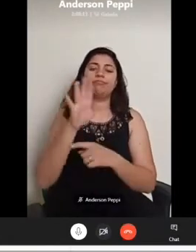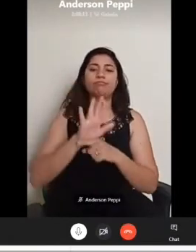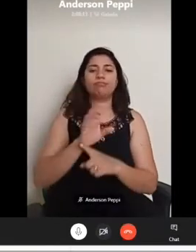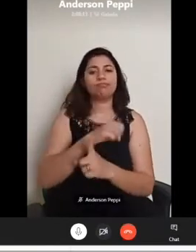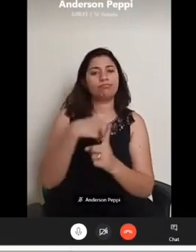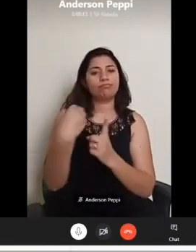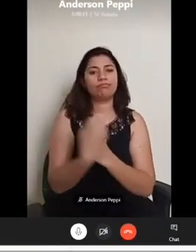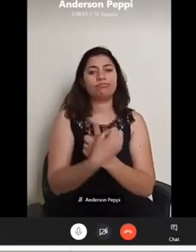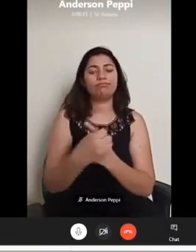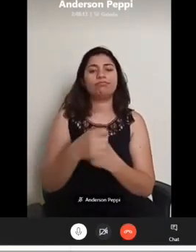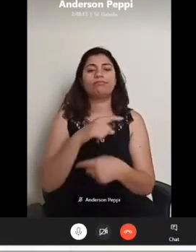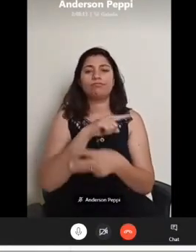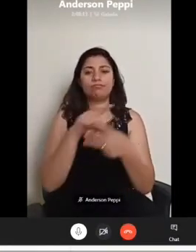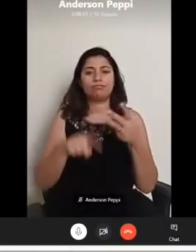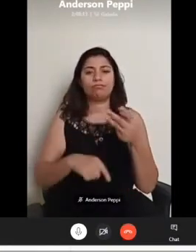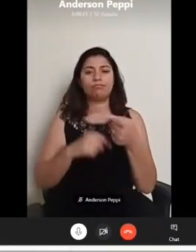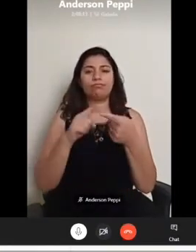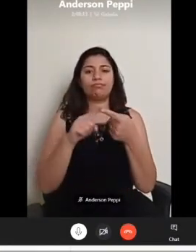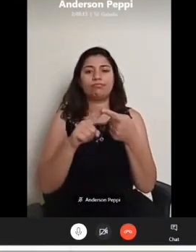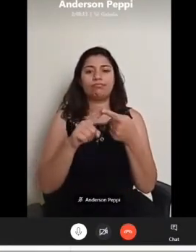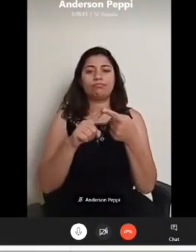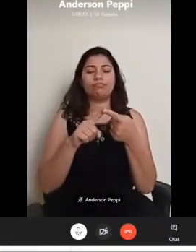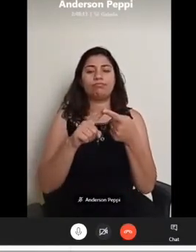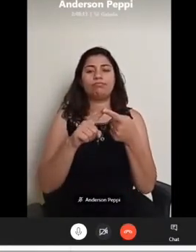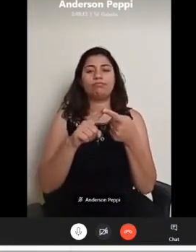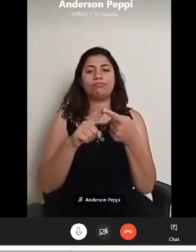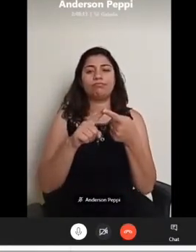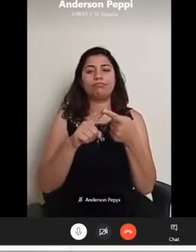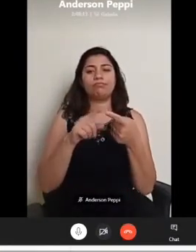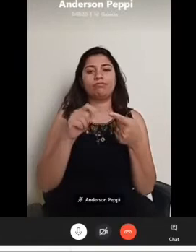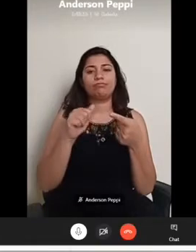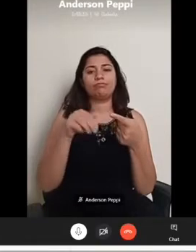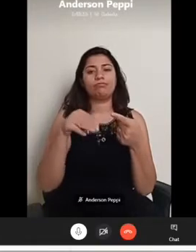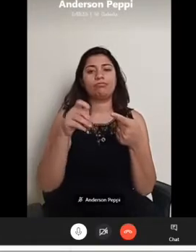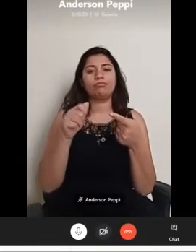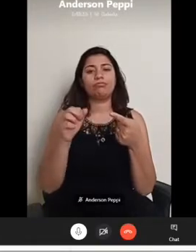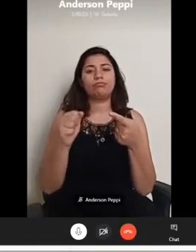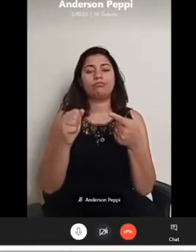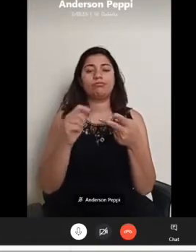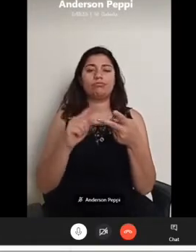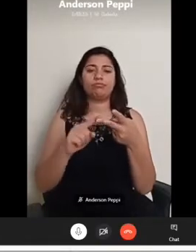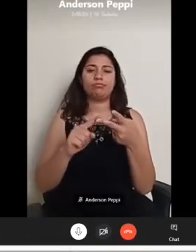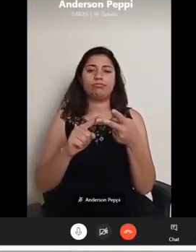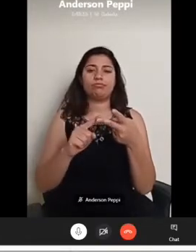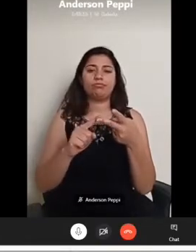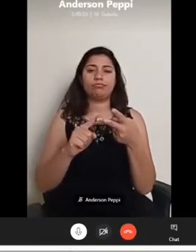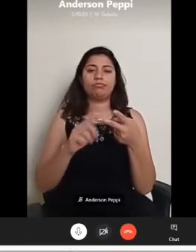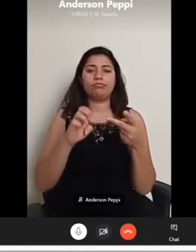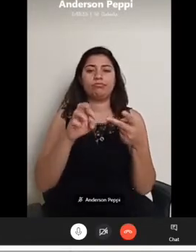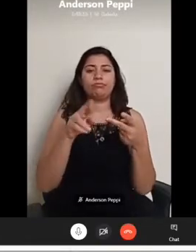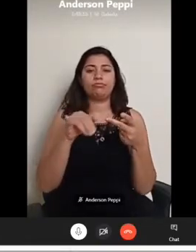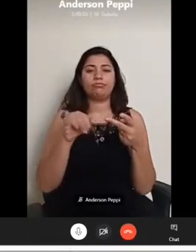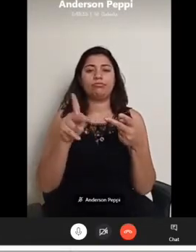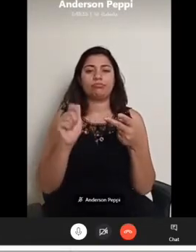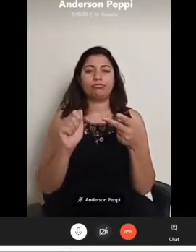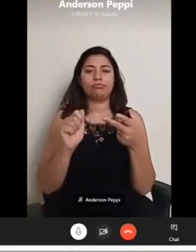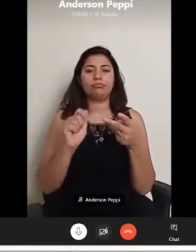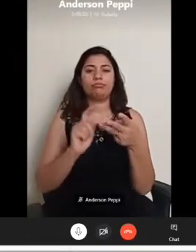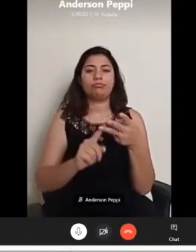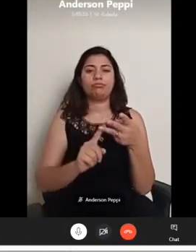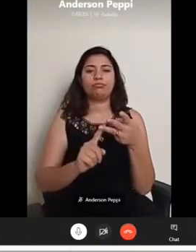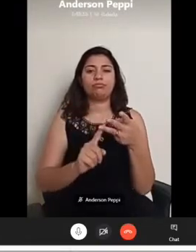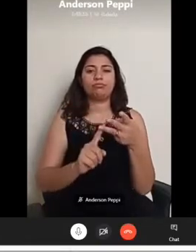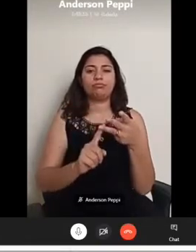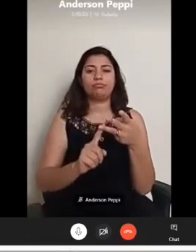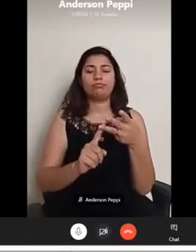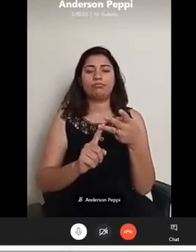são vereadora Alessandra Luquezzi, vereadora Érica Cristina Leal Tiago e